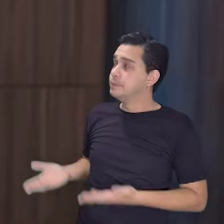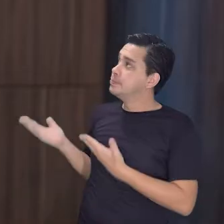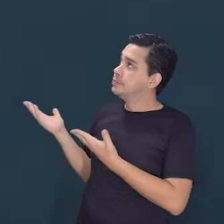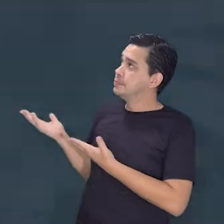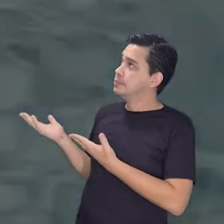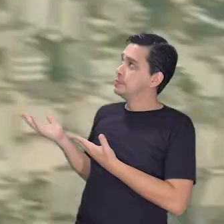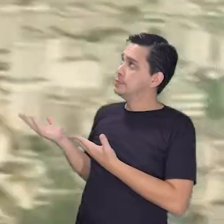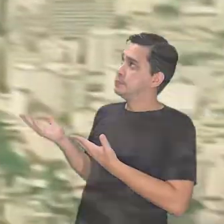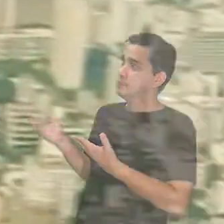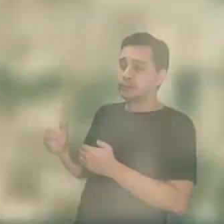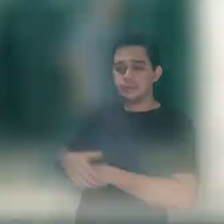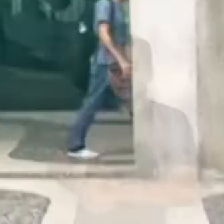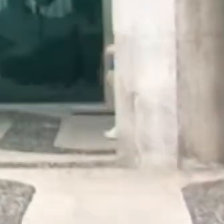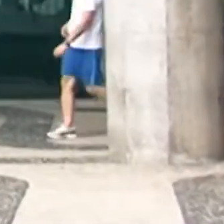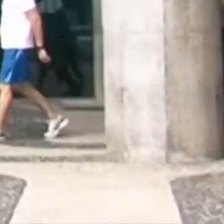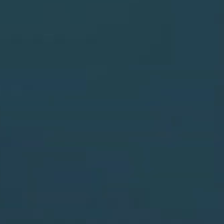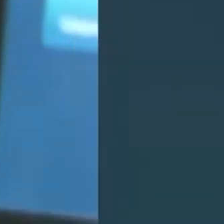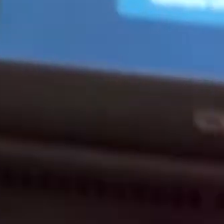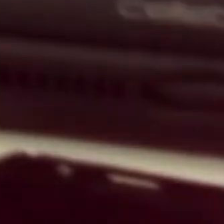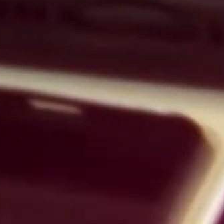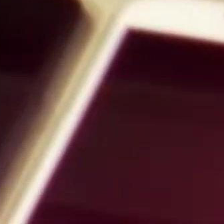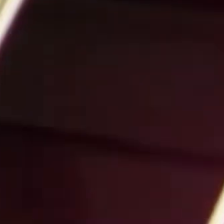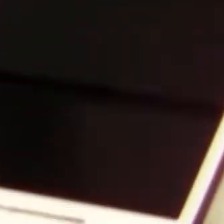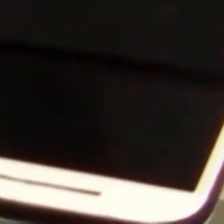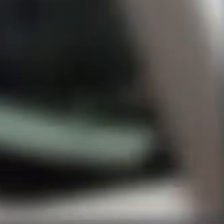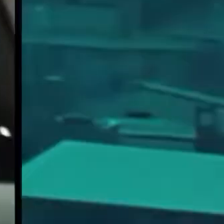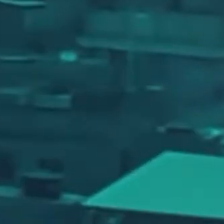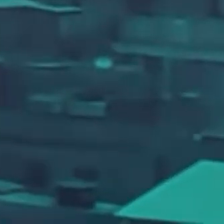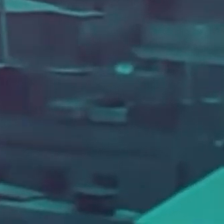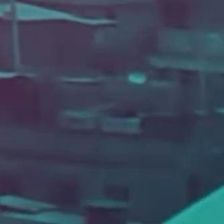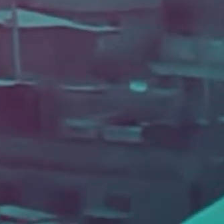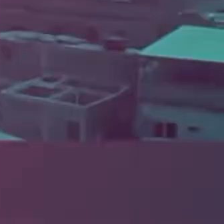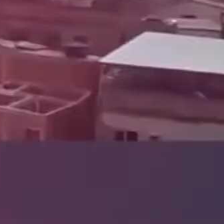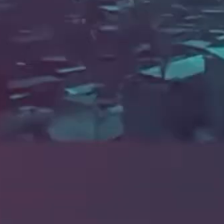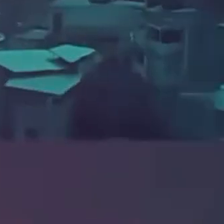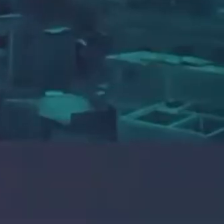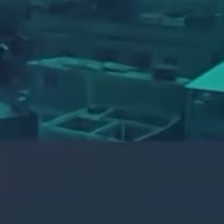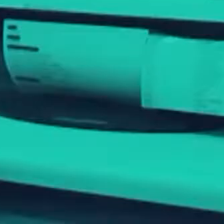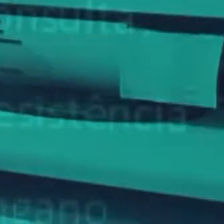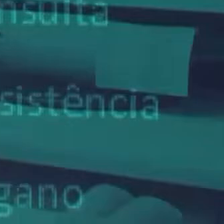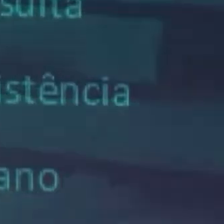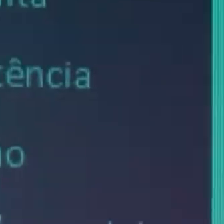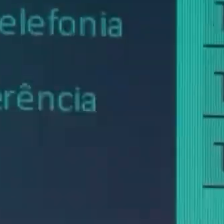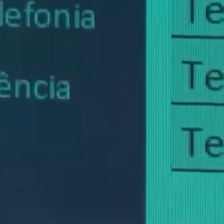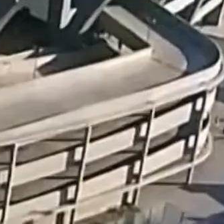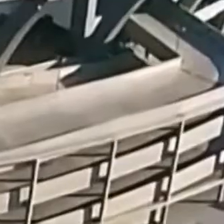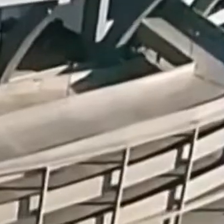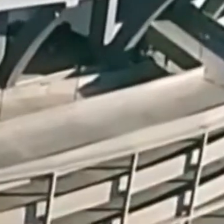MPRJ.